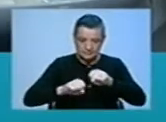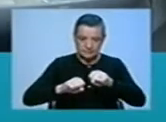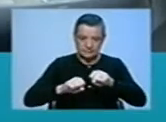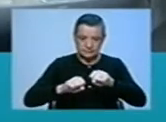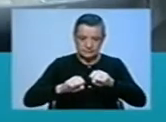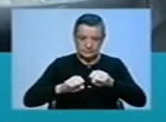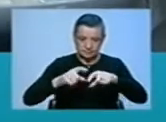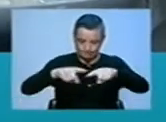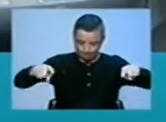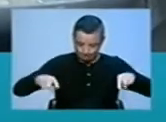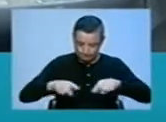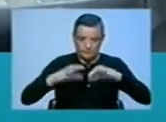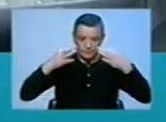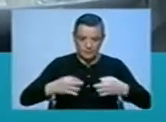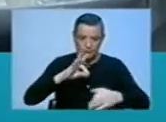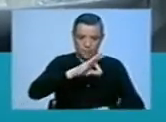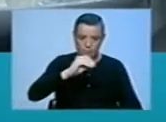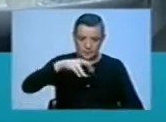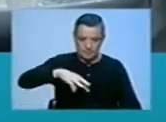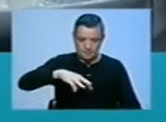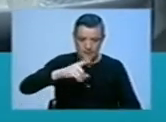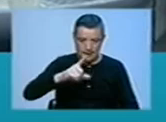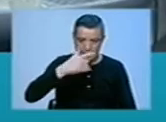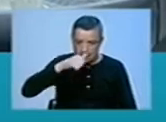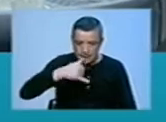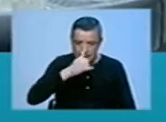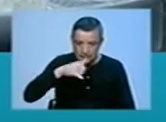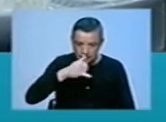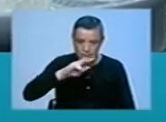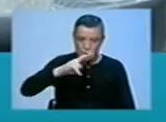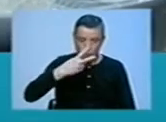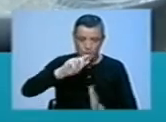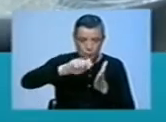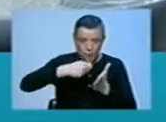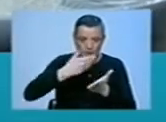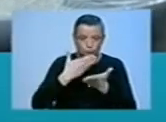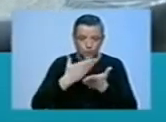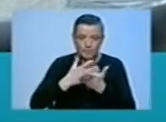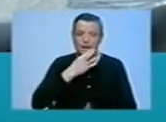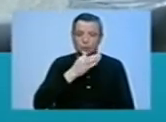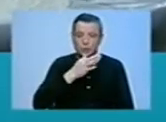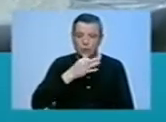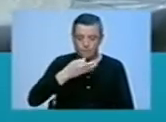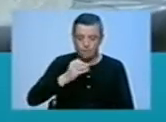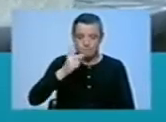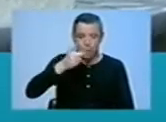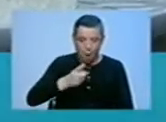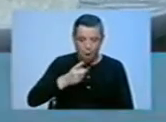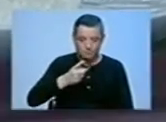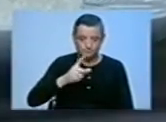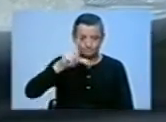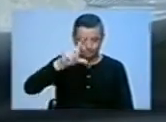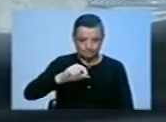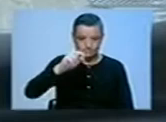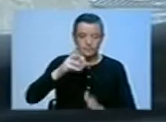folhada retangular fresca de 400 mil m de natas bem fininhas duas colheres sopa de açúcar em pó e vamos nos